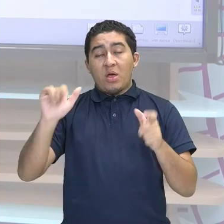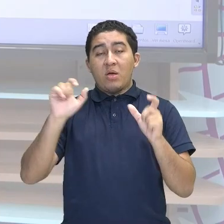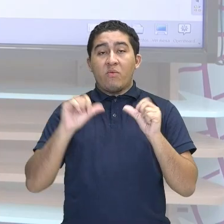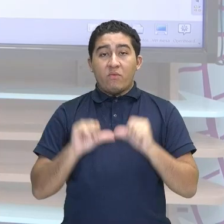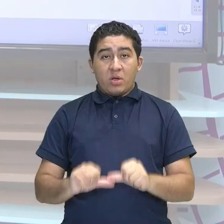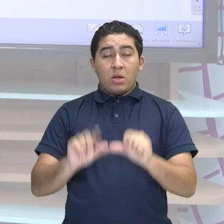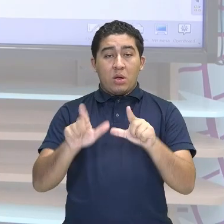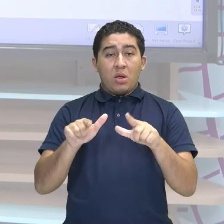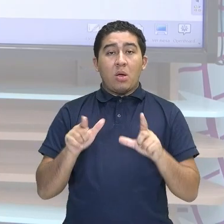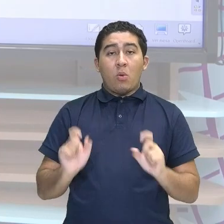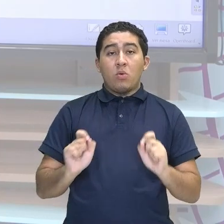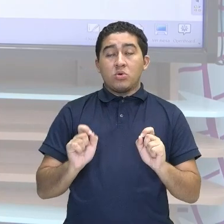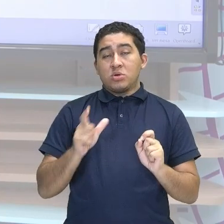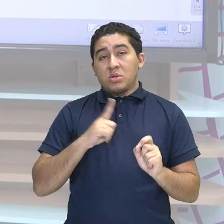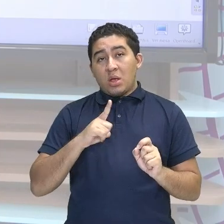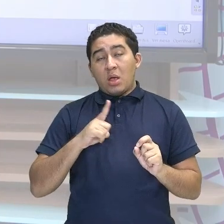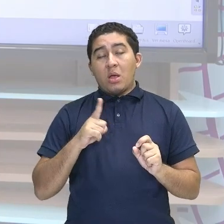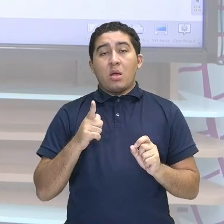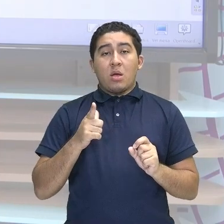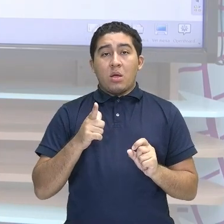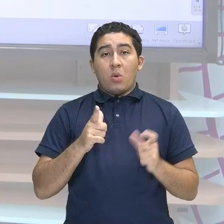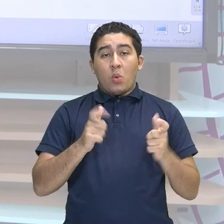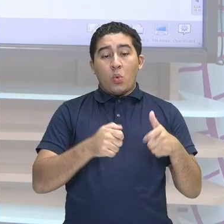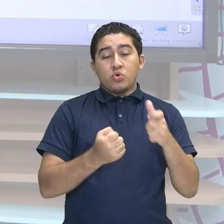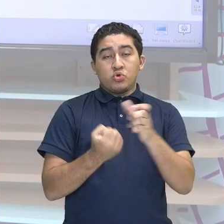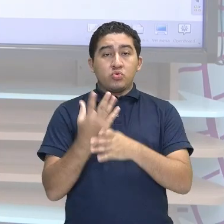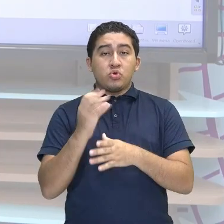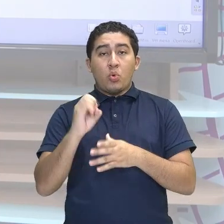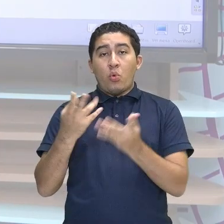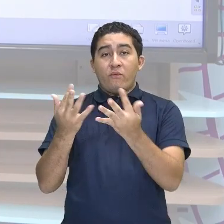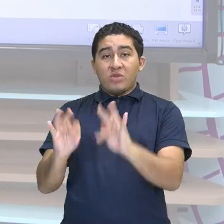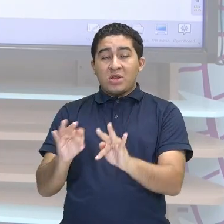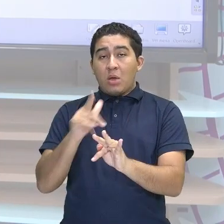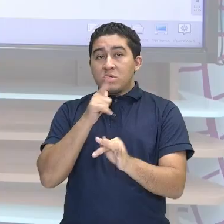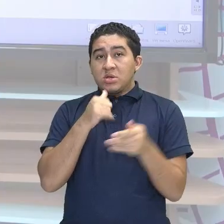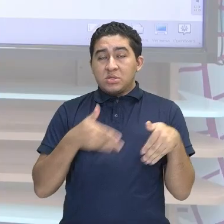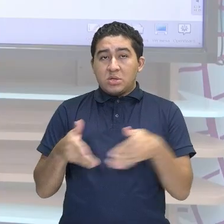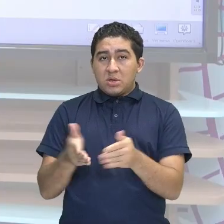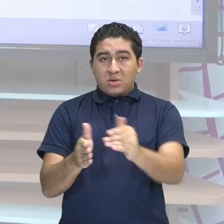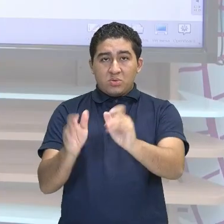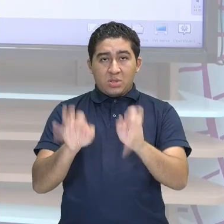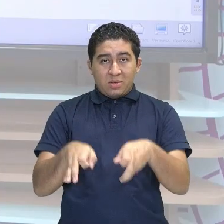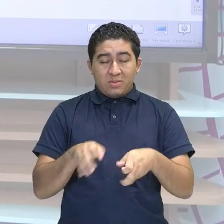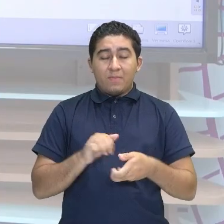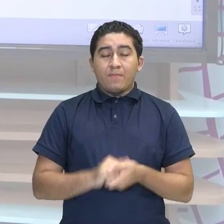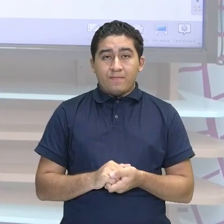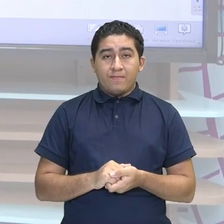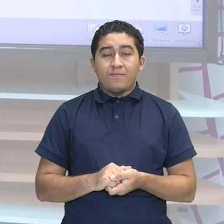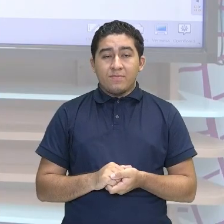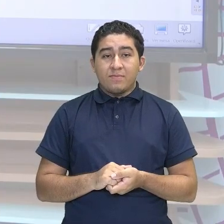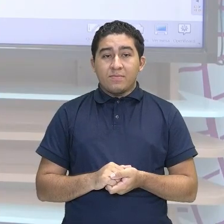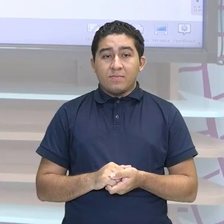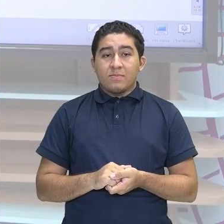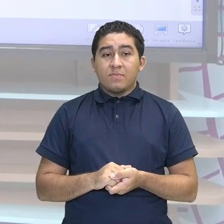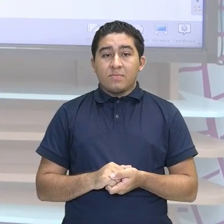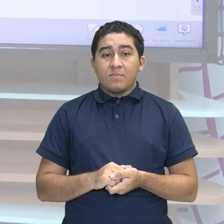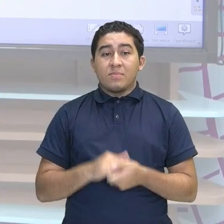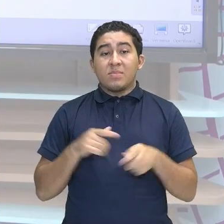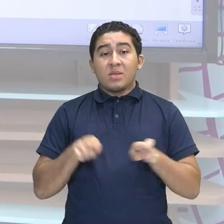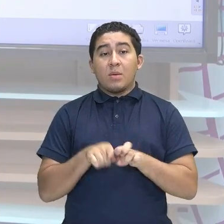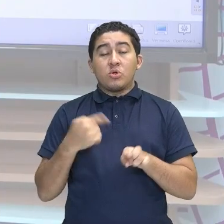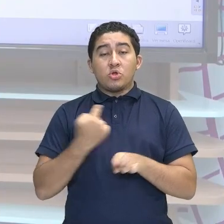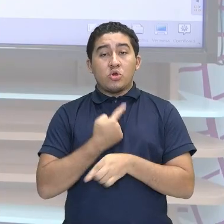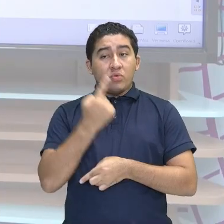ser a foz, ou digamos que o final, né, de cada uma dessas bacias hidrográficas, certo? E aí nós vimos também algumas